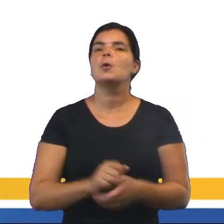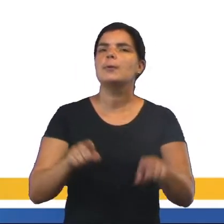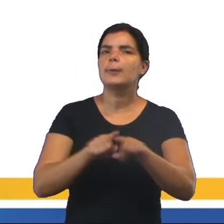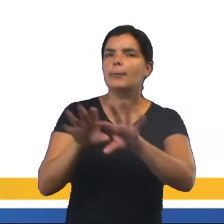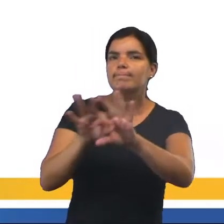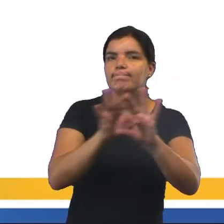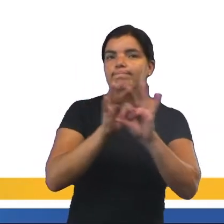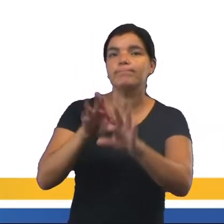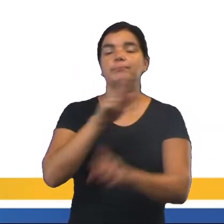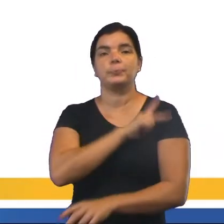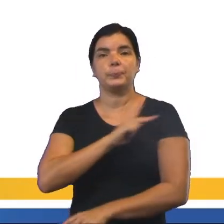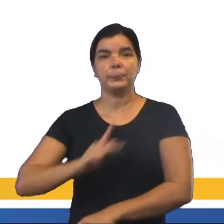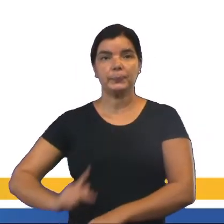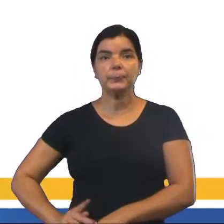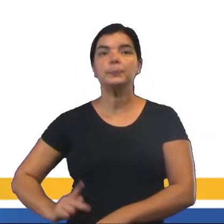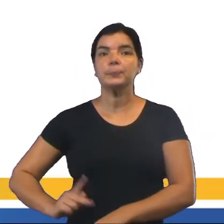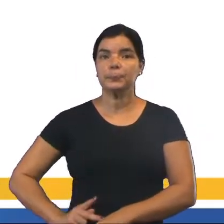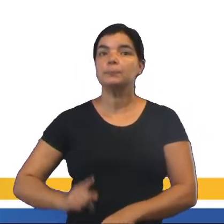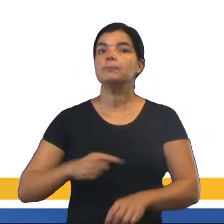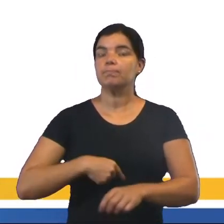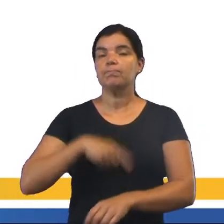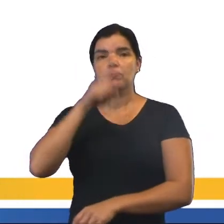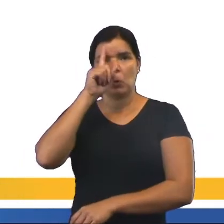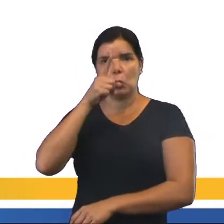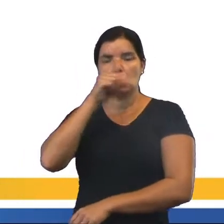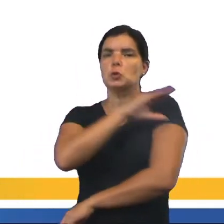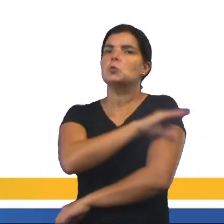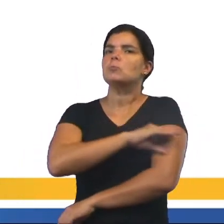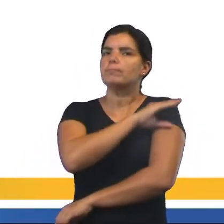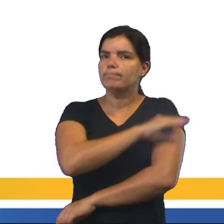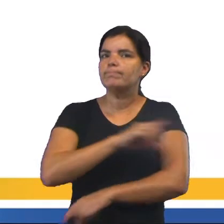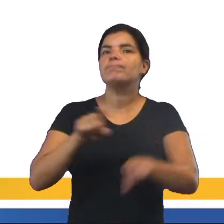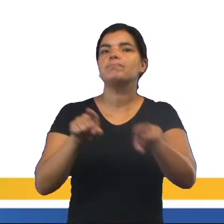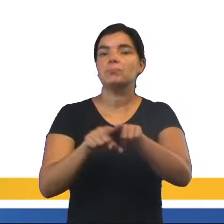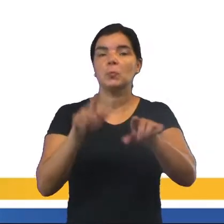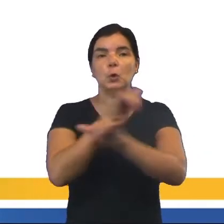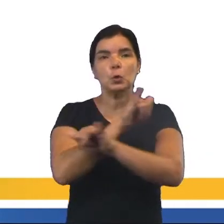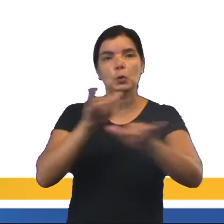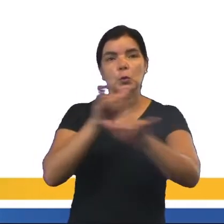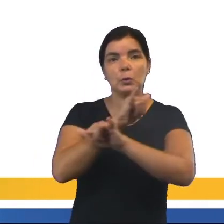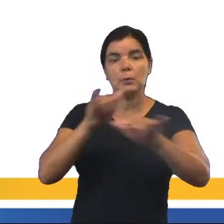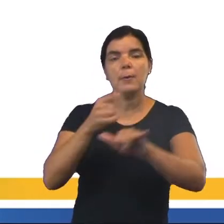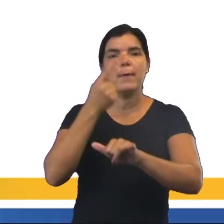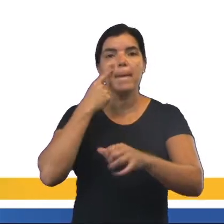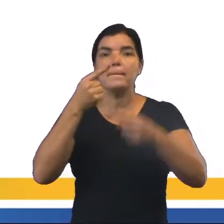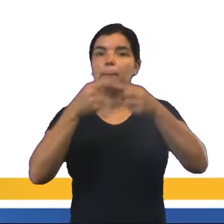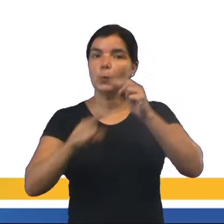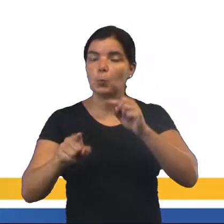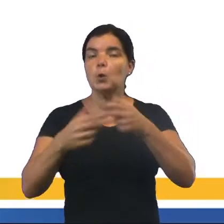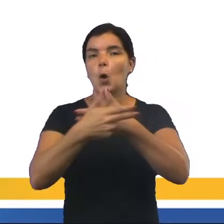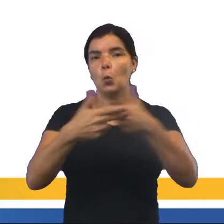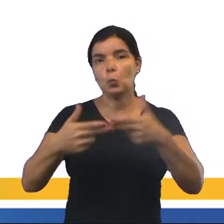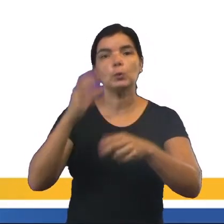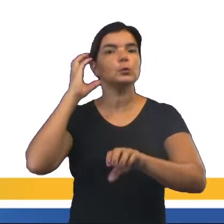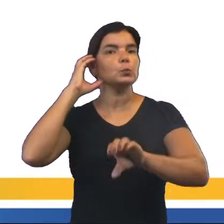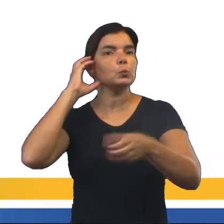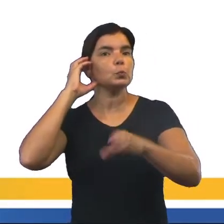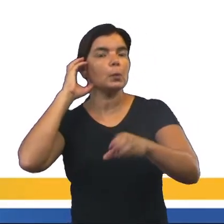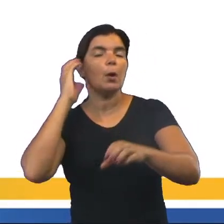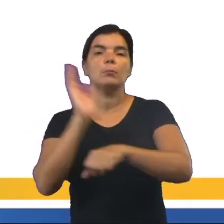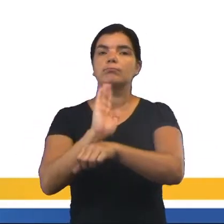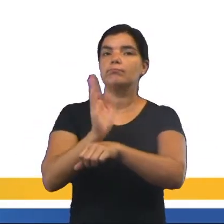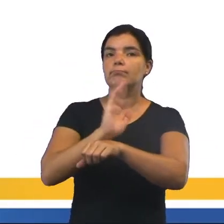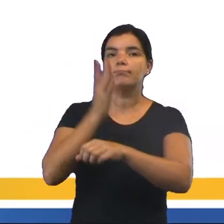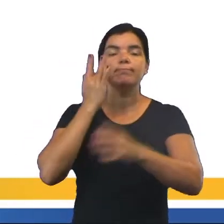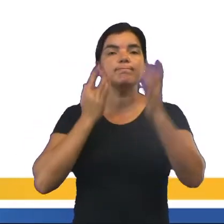diretamente ligado à presidência da República, encarregado de coordenar a propaganda oficial e censurar os meios de comunicação, como o rádio, o cinema,